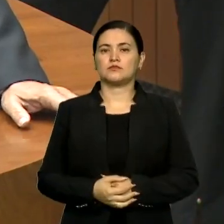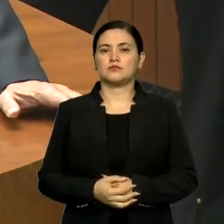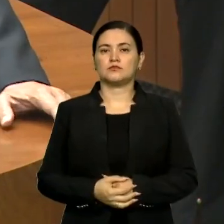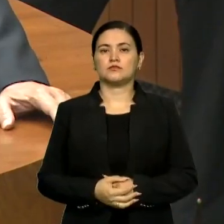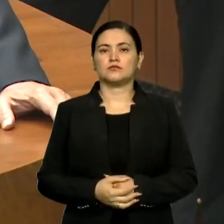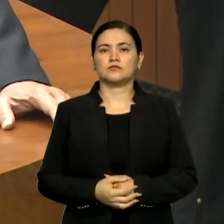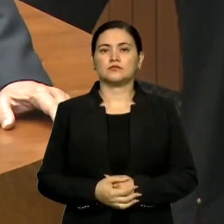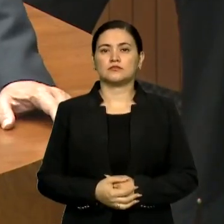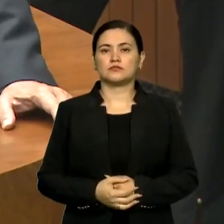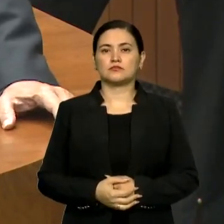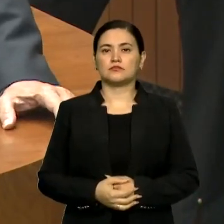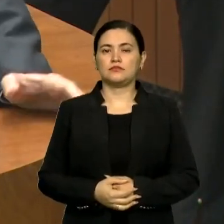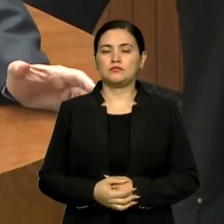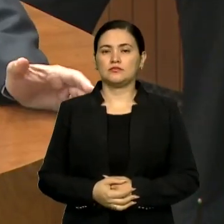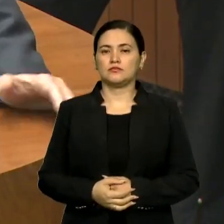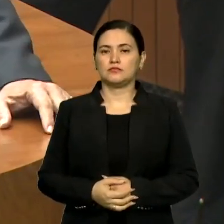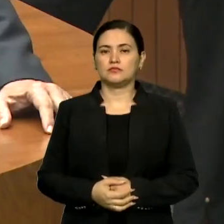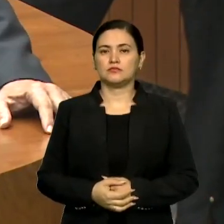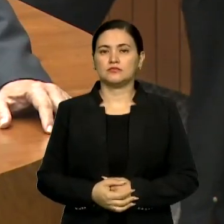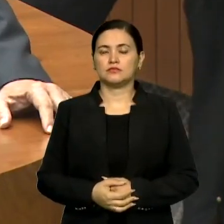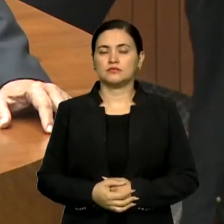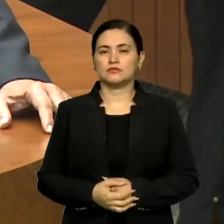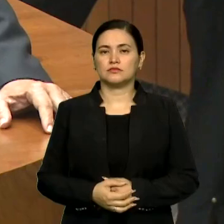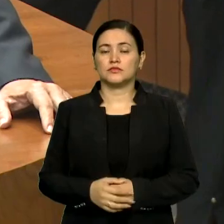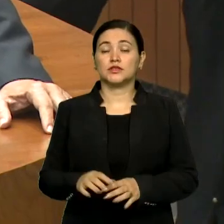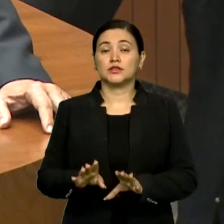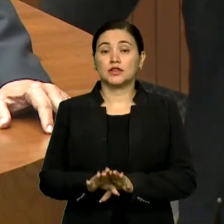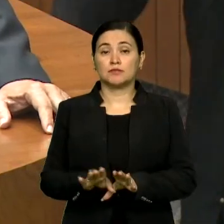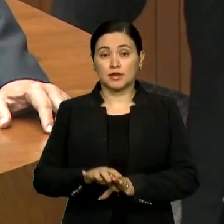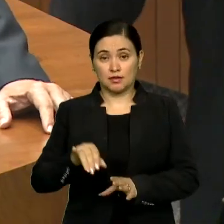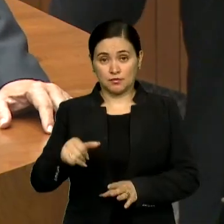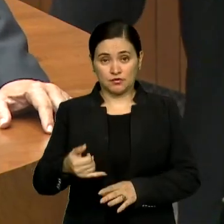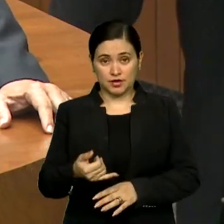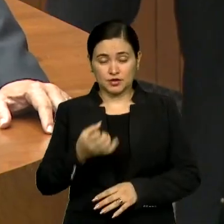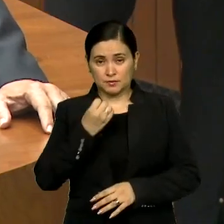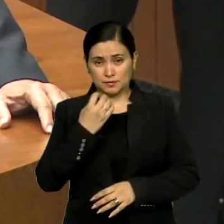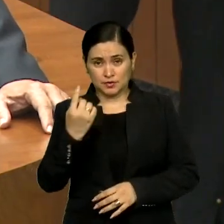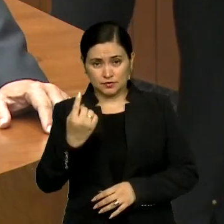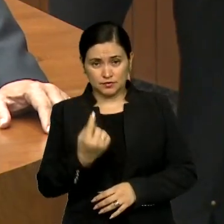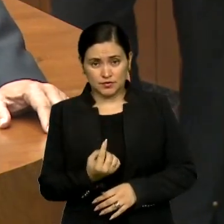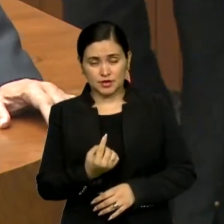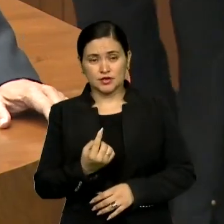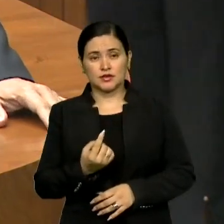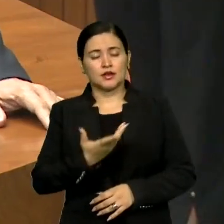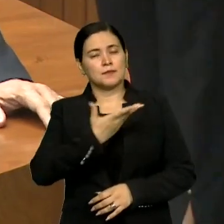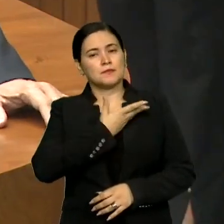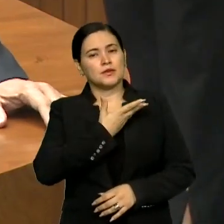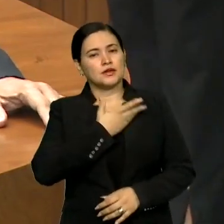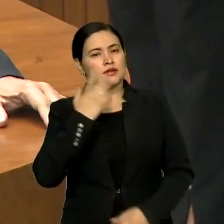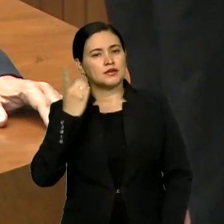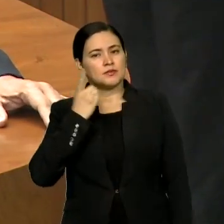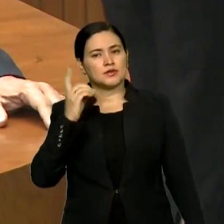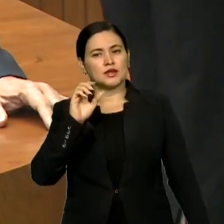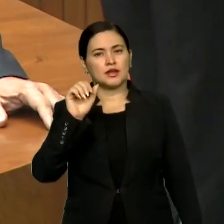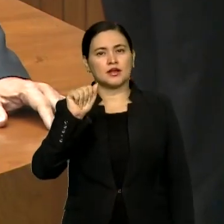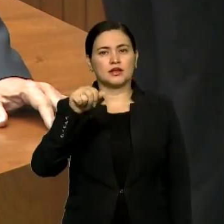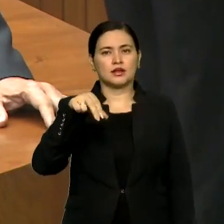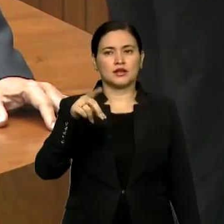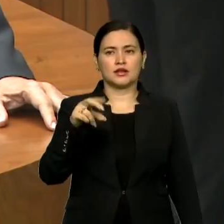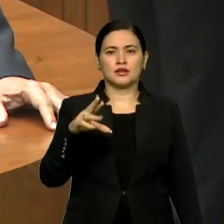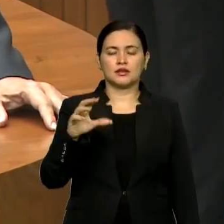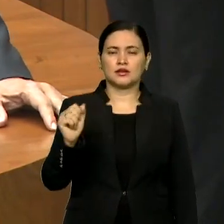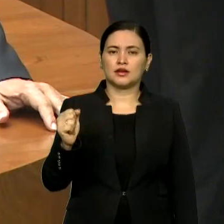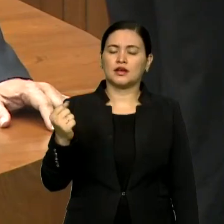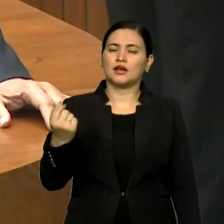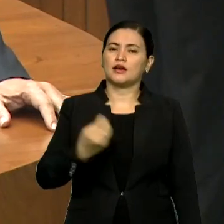Respeito. Saudar, também aproveitar para saudar a minha querida deputada Andréa, que estava aqui falando de Balsas, né, e com